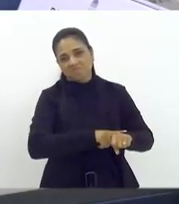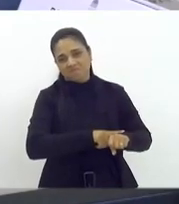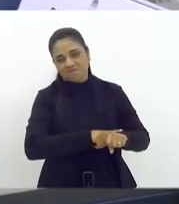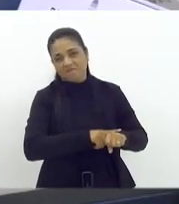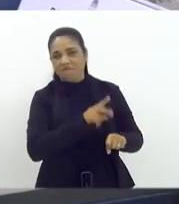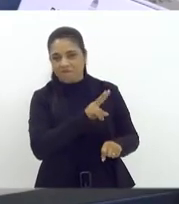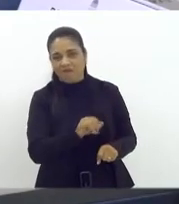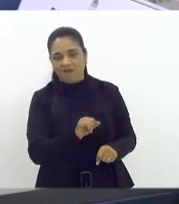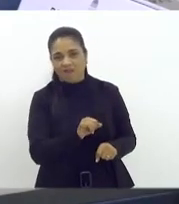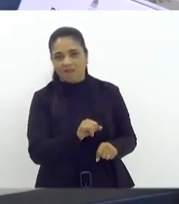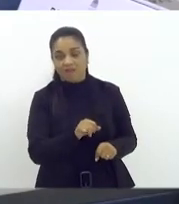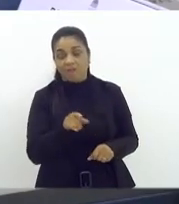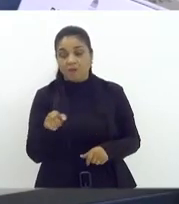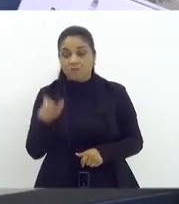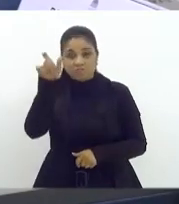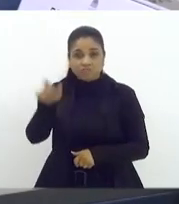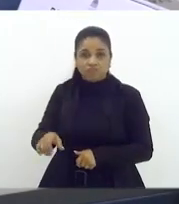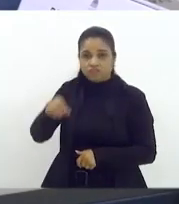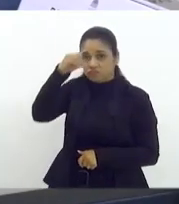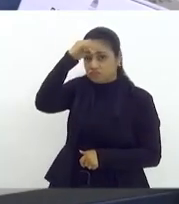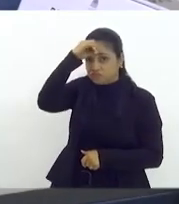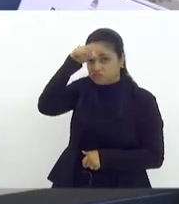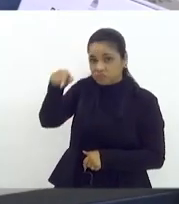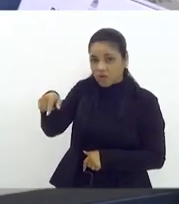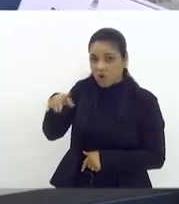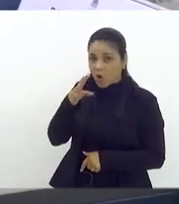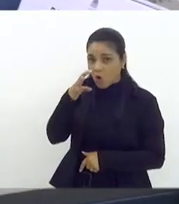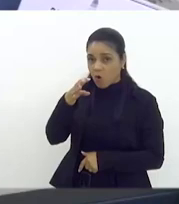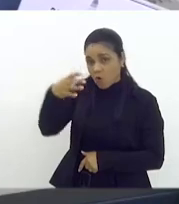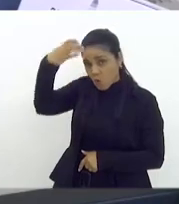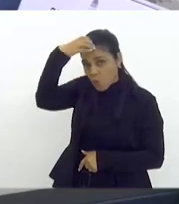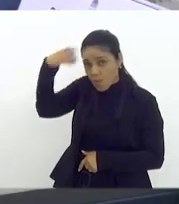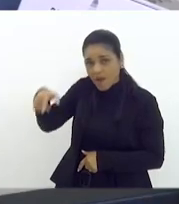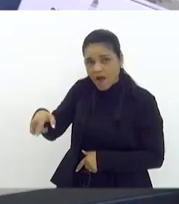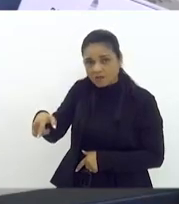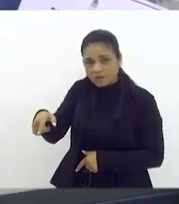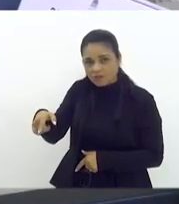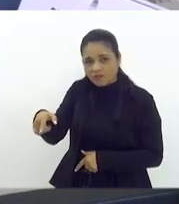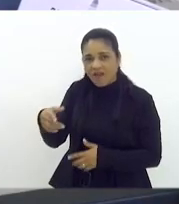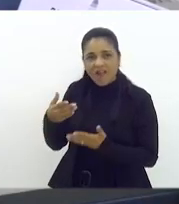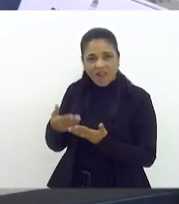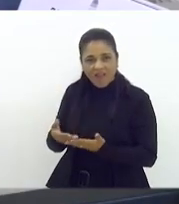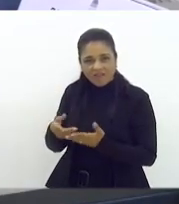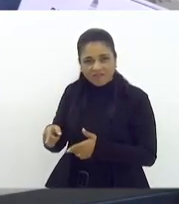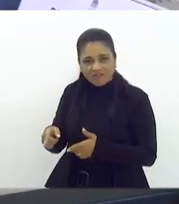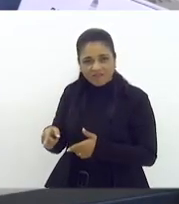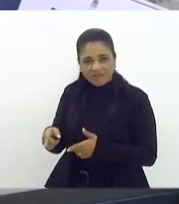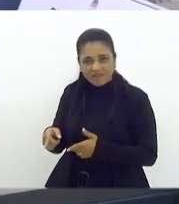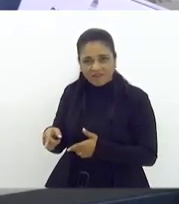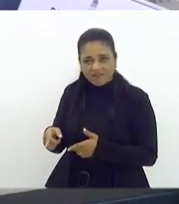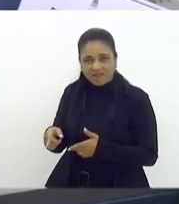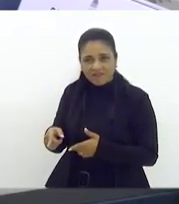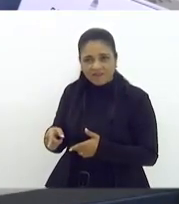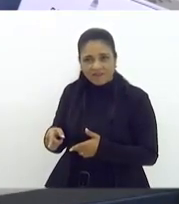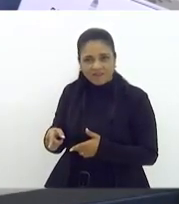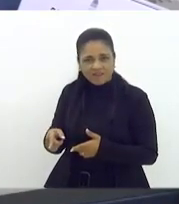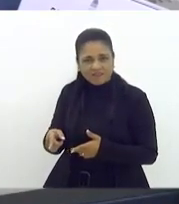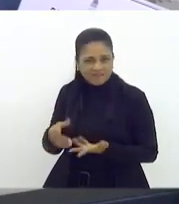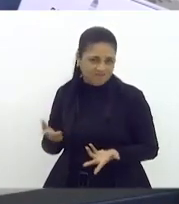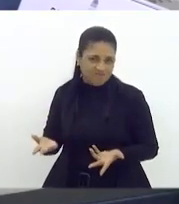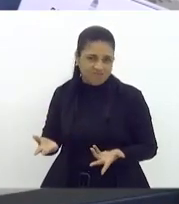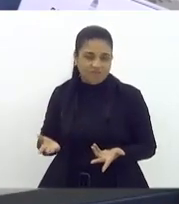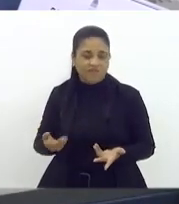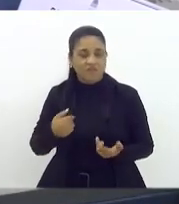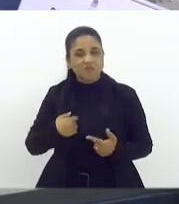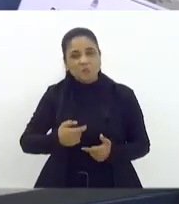de um inocente culpado ainda é leve isso aí não acaba a gente tem a noção às vezes que